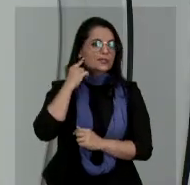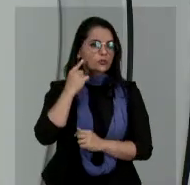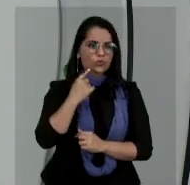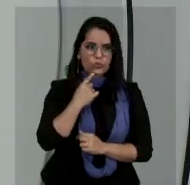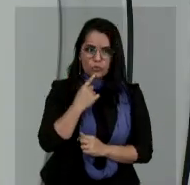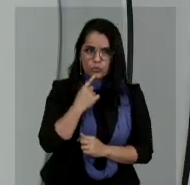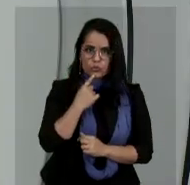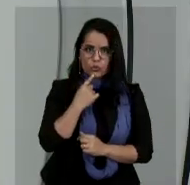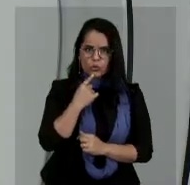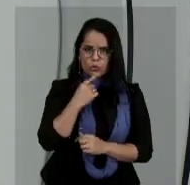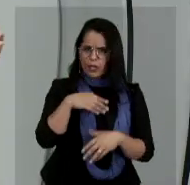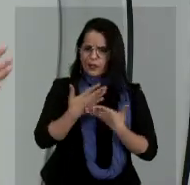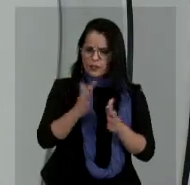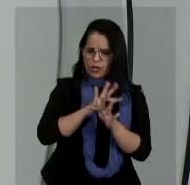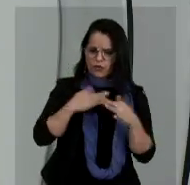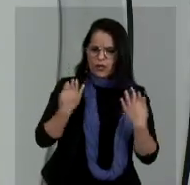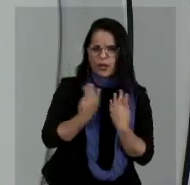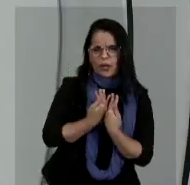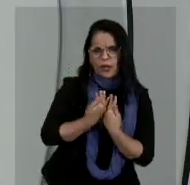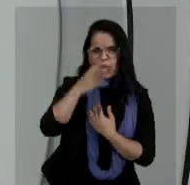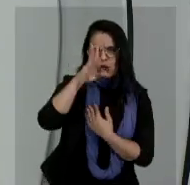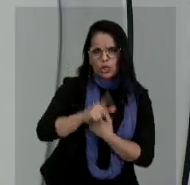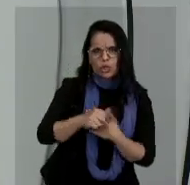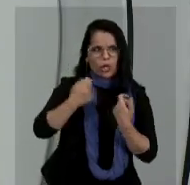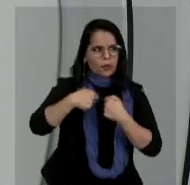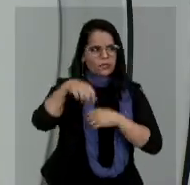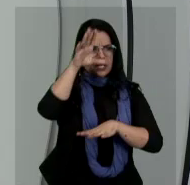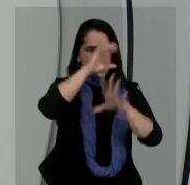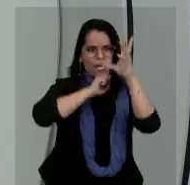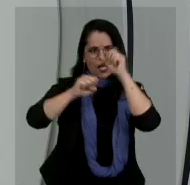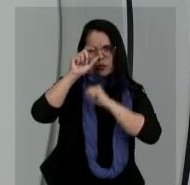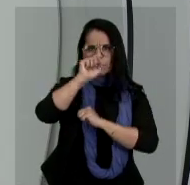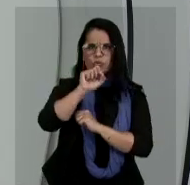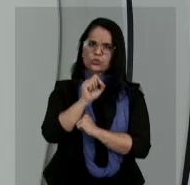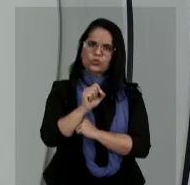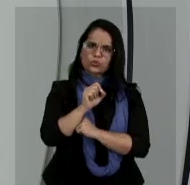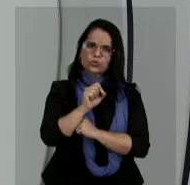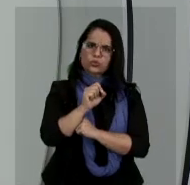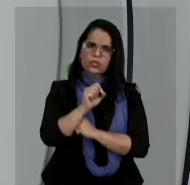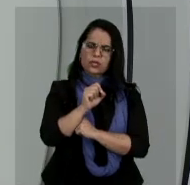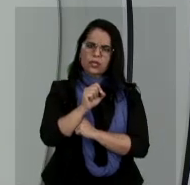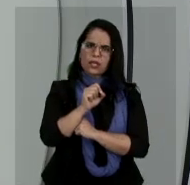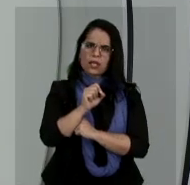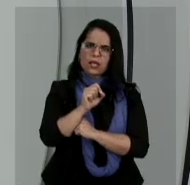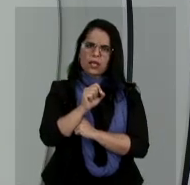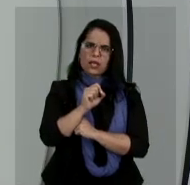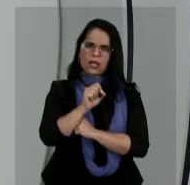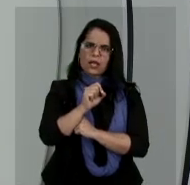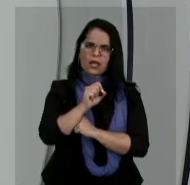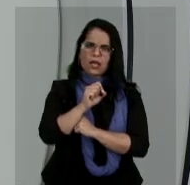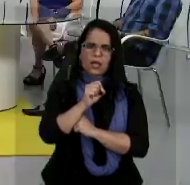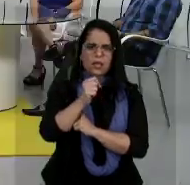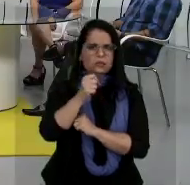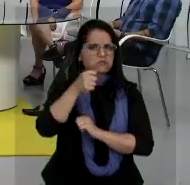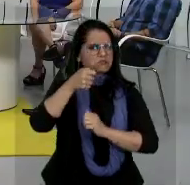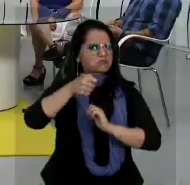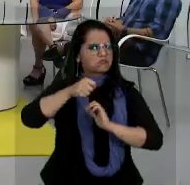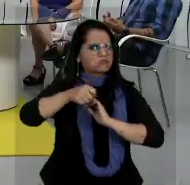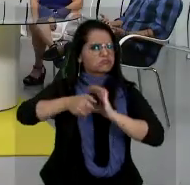surdo, a família inteira precisa aprender a falar a